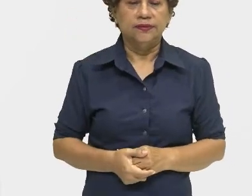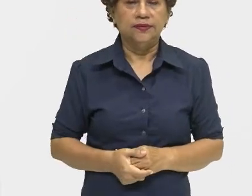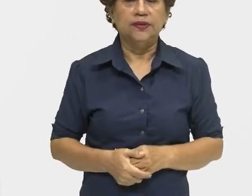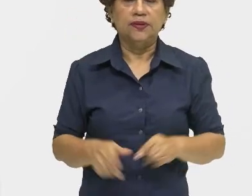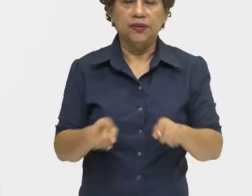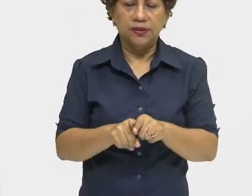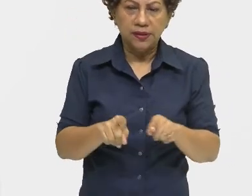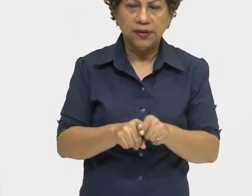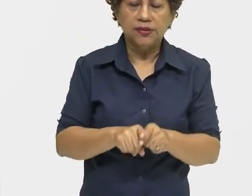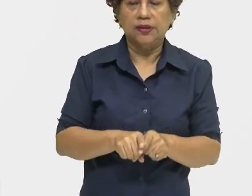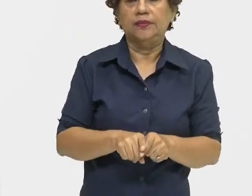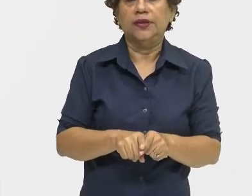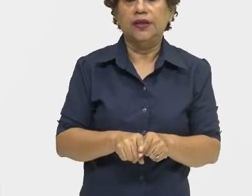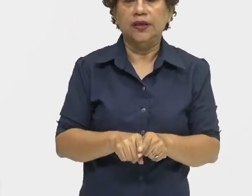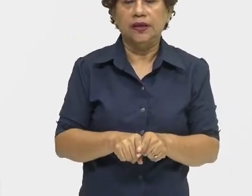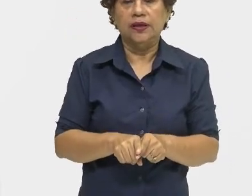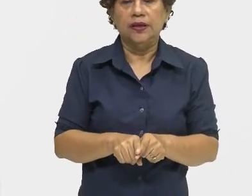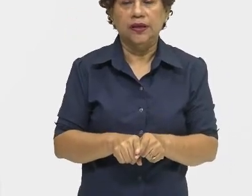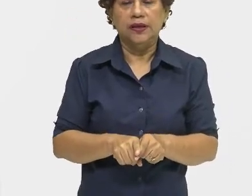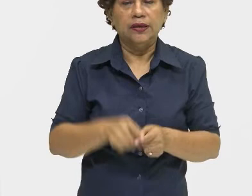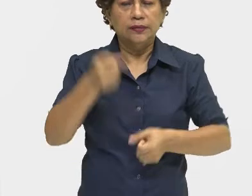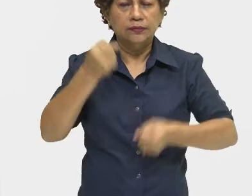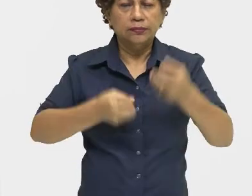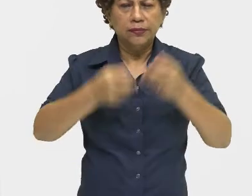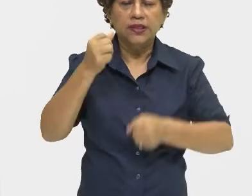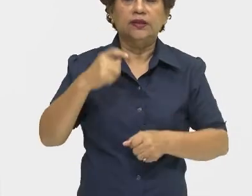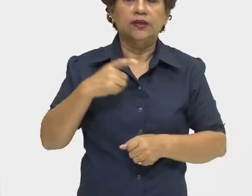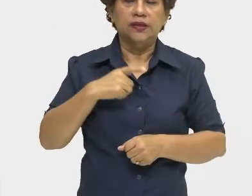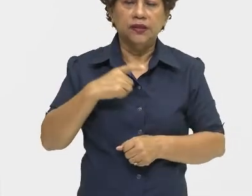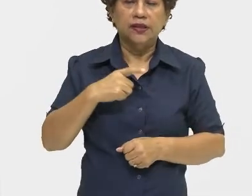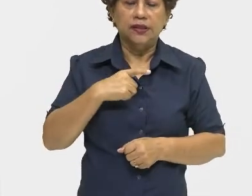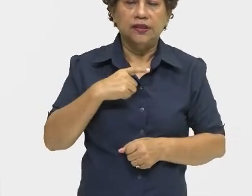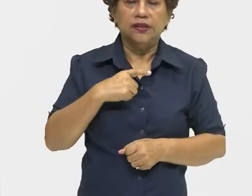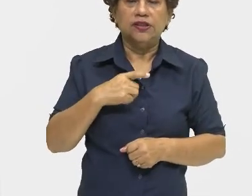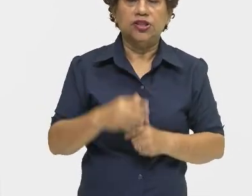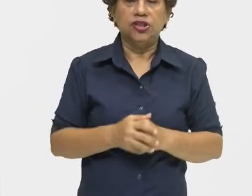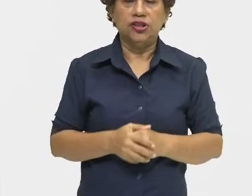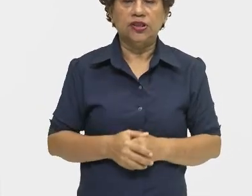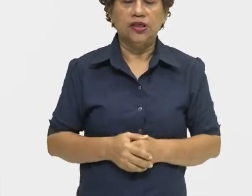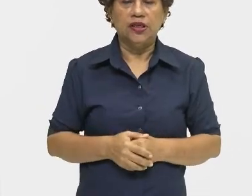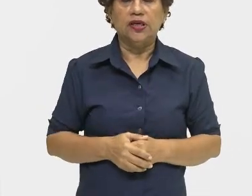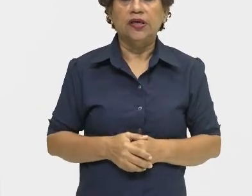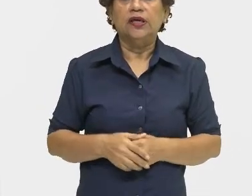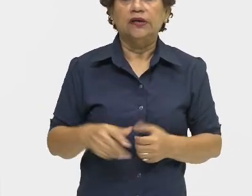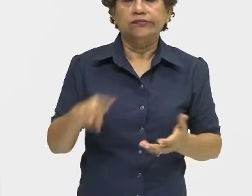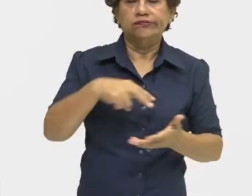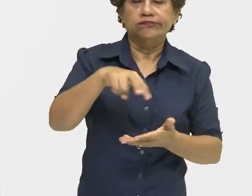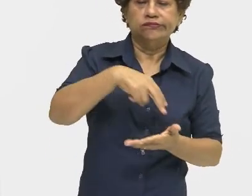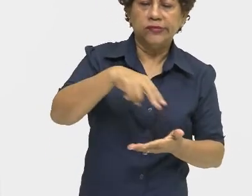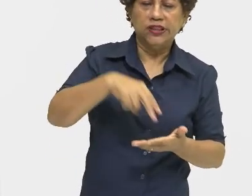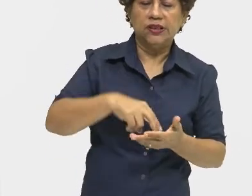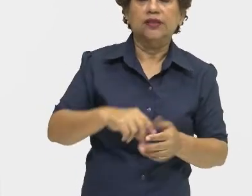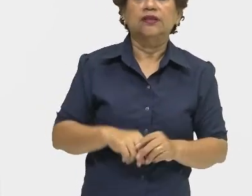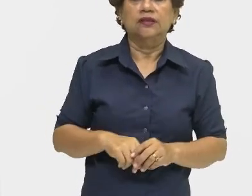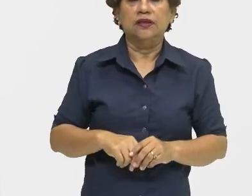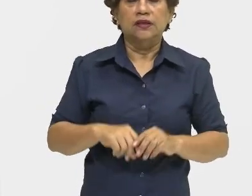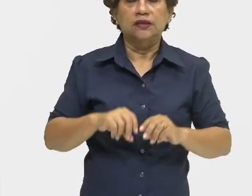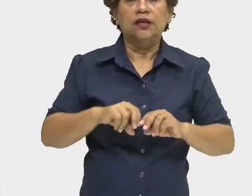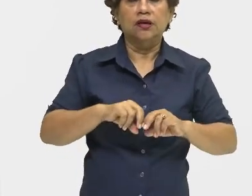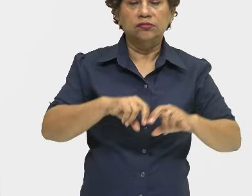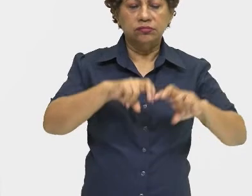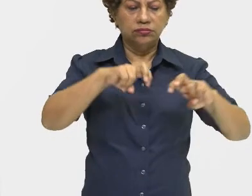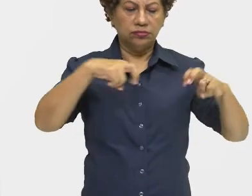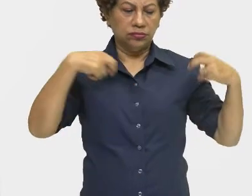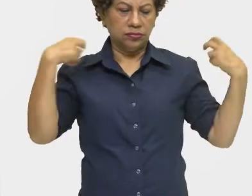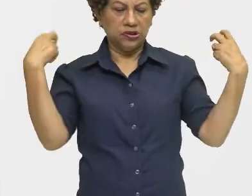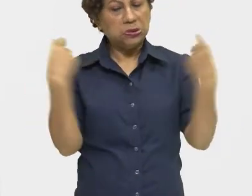das marcas paranaenses constam de rodas abertas ou fechadas, uma grande roda ou pequenas rodas,